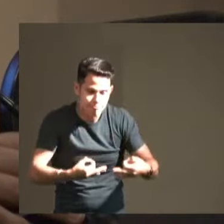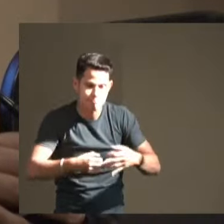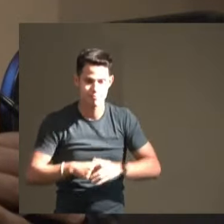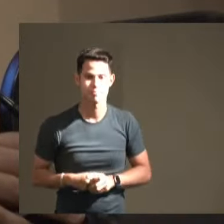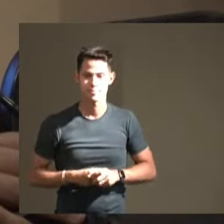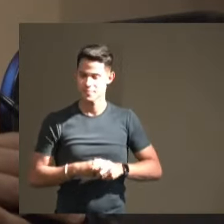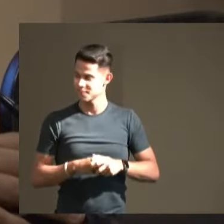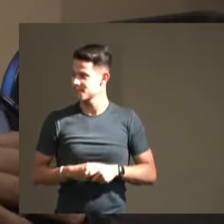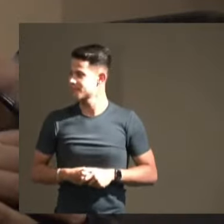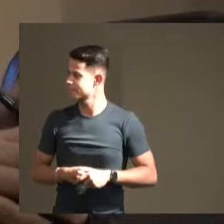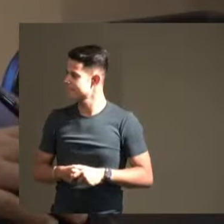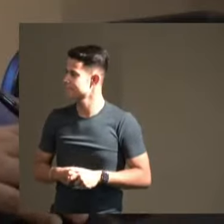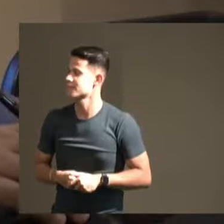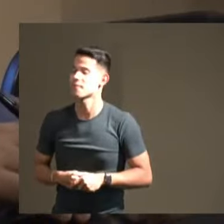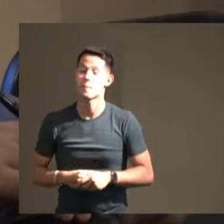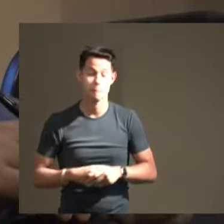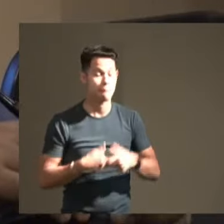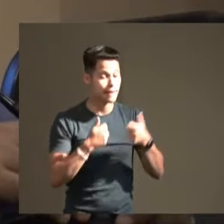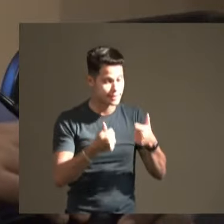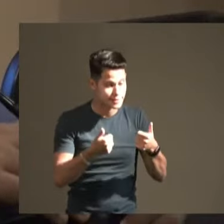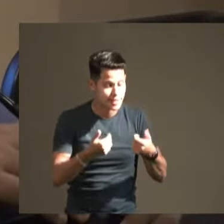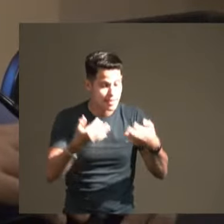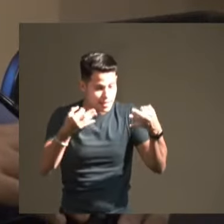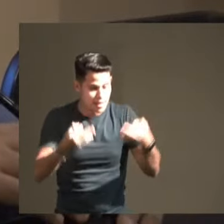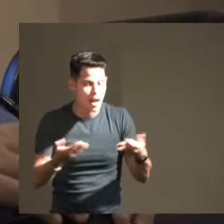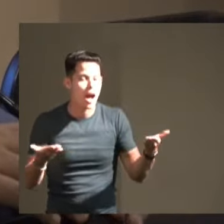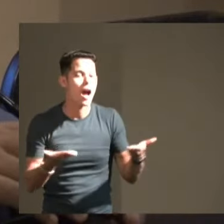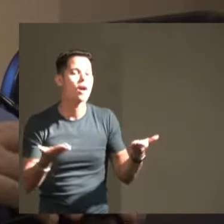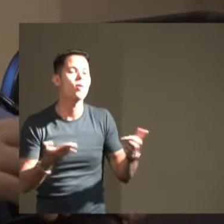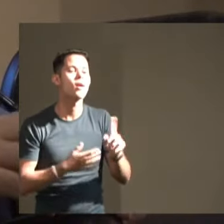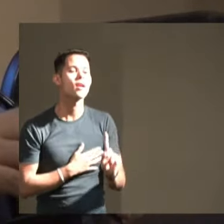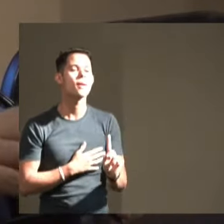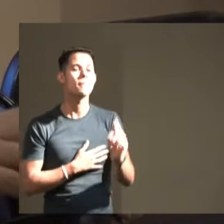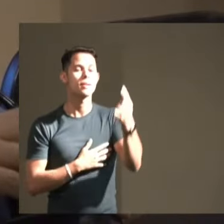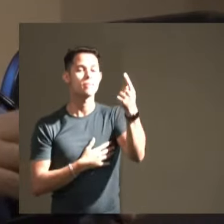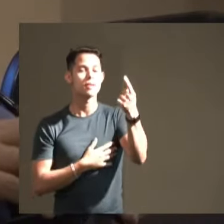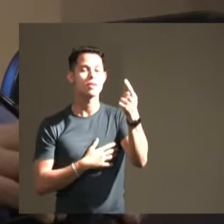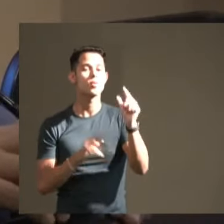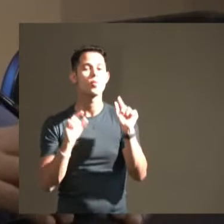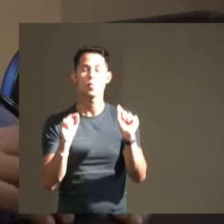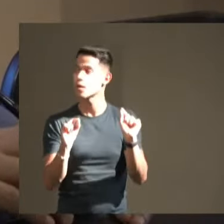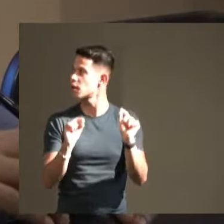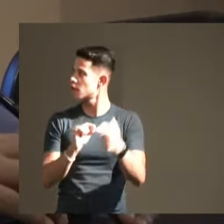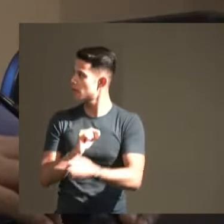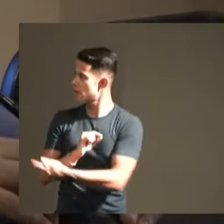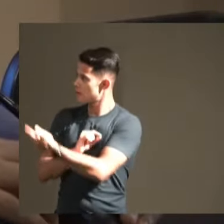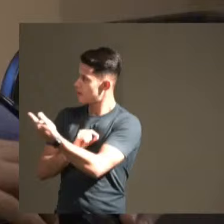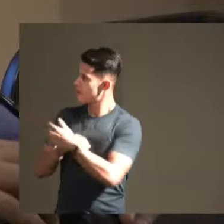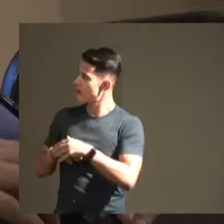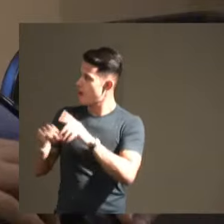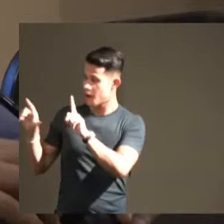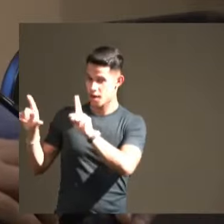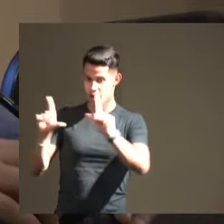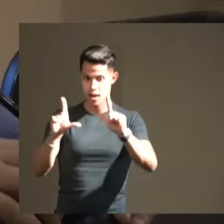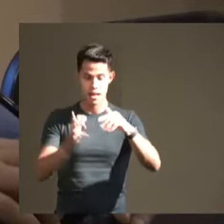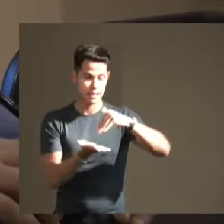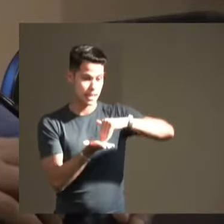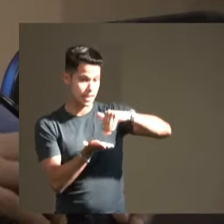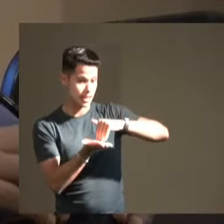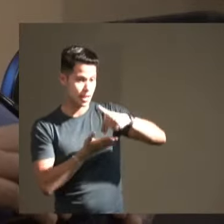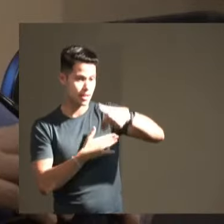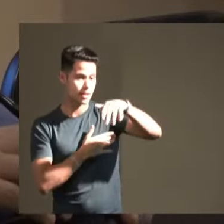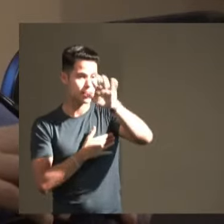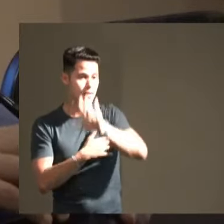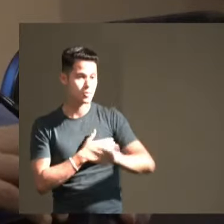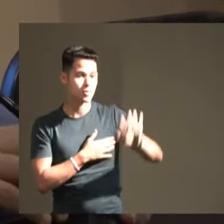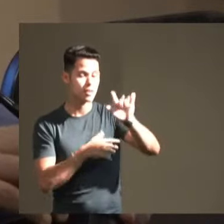ok? Bom, então nós temos aí na primeira lâmina, nós temos aí a Secretaria Nacional, o